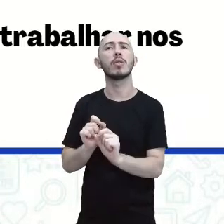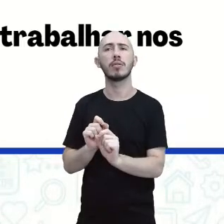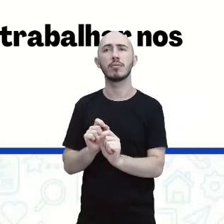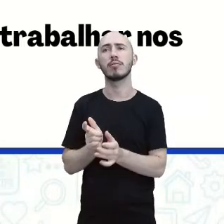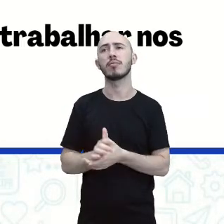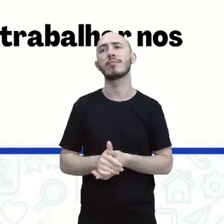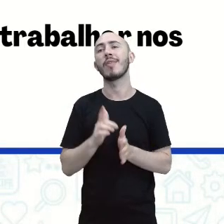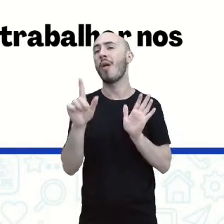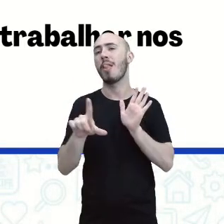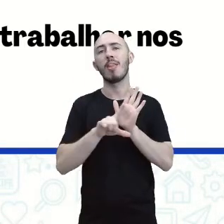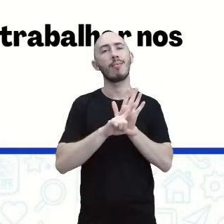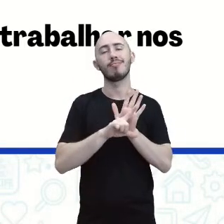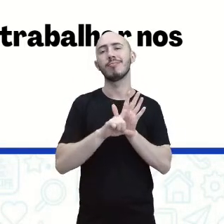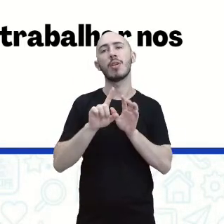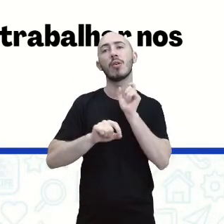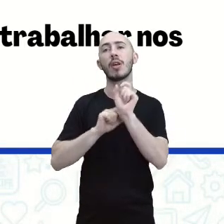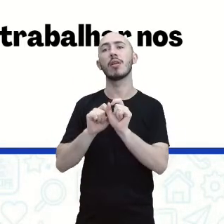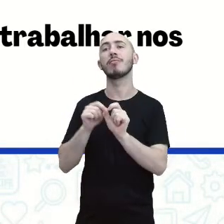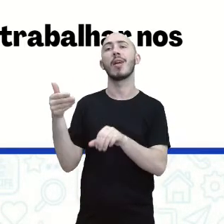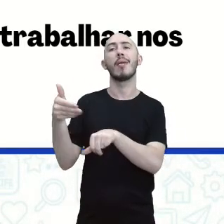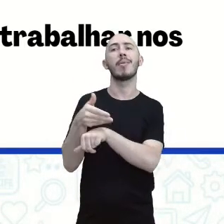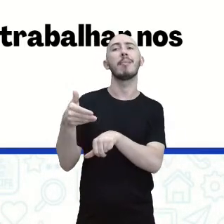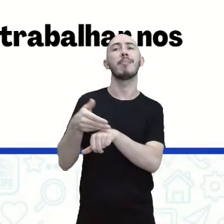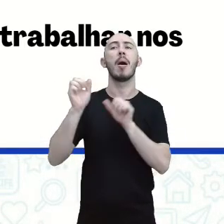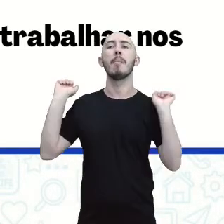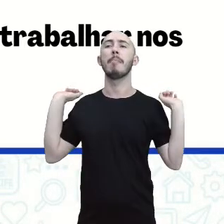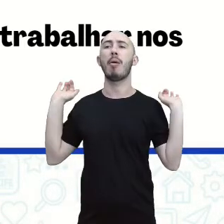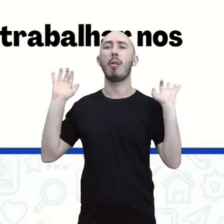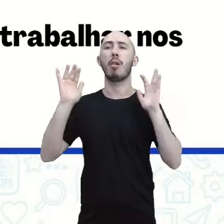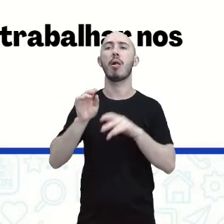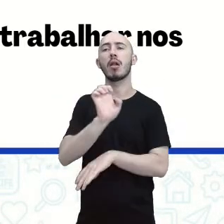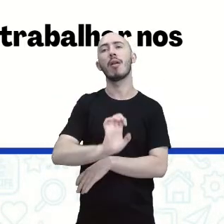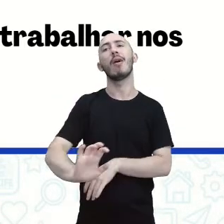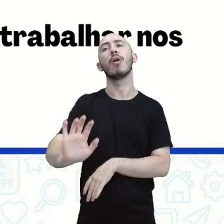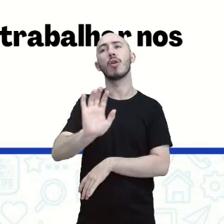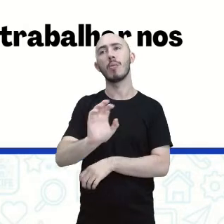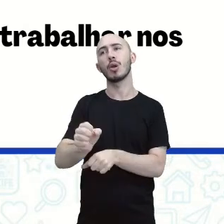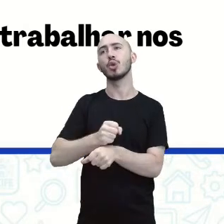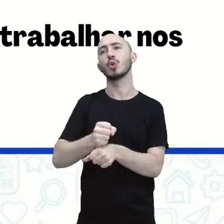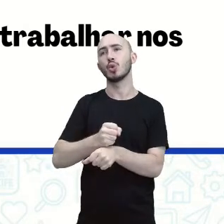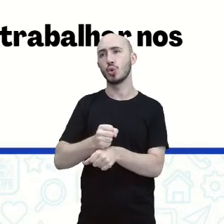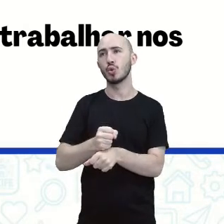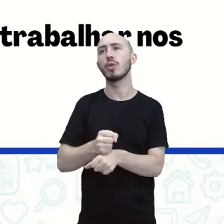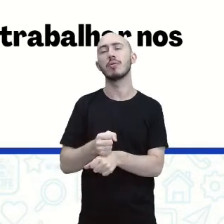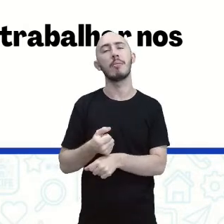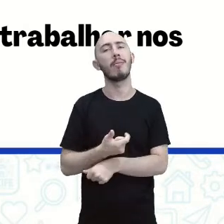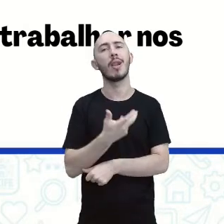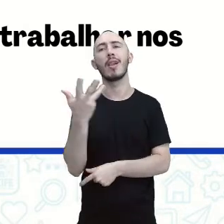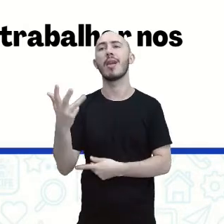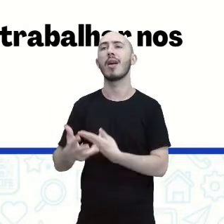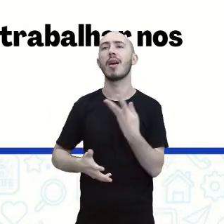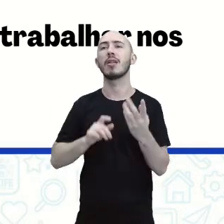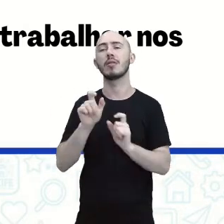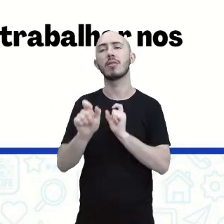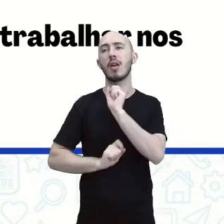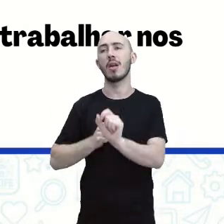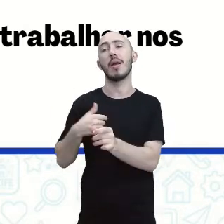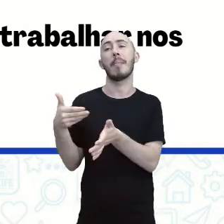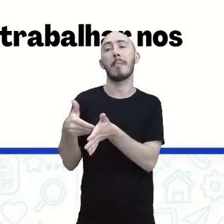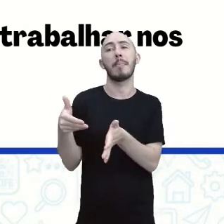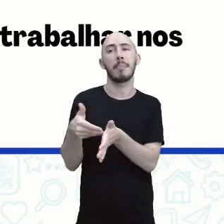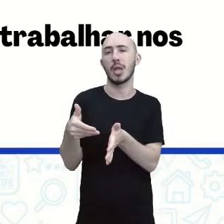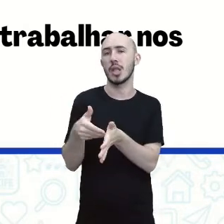entram na Europa todos os anos. Os governos europeus têm política de imigração restritiva, mas não são capazes de conter o grande